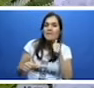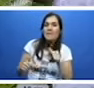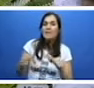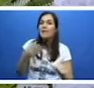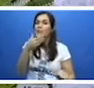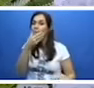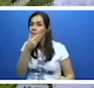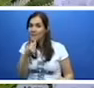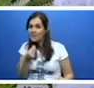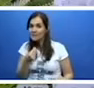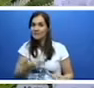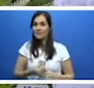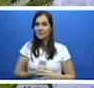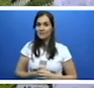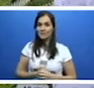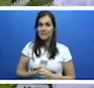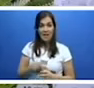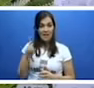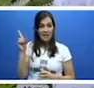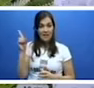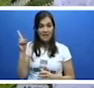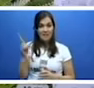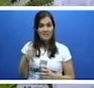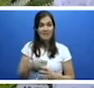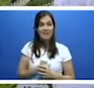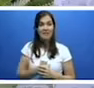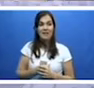Essa é a planta macho